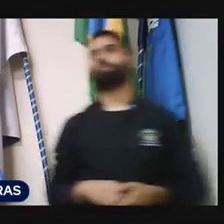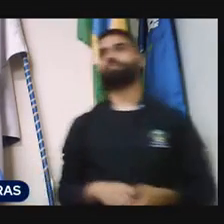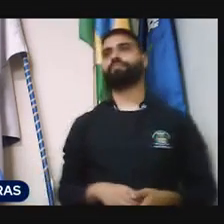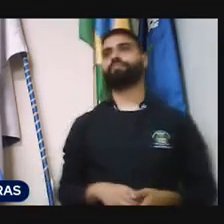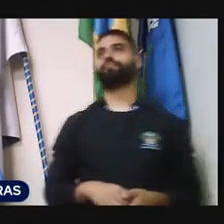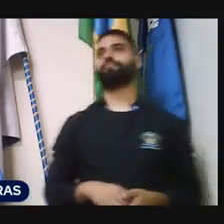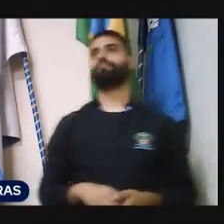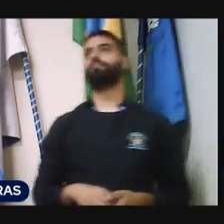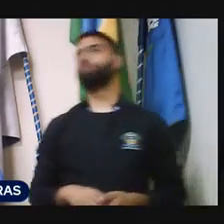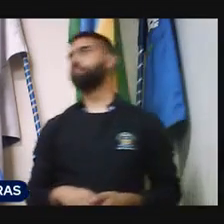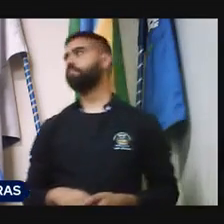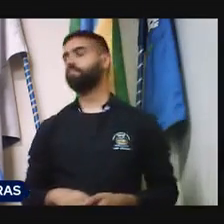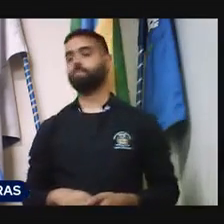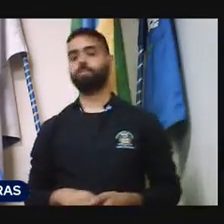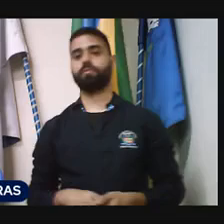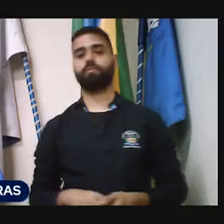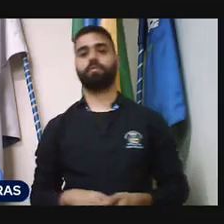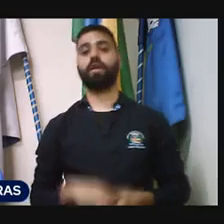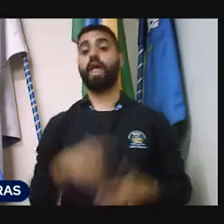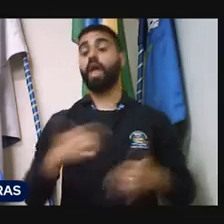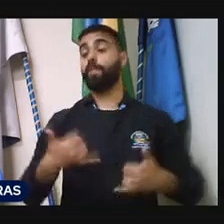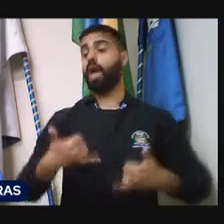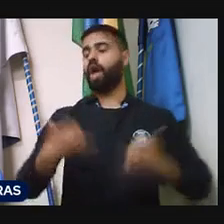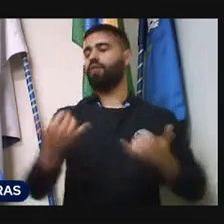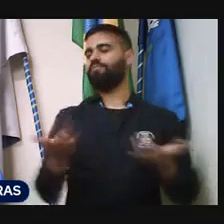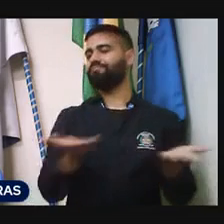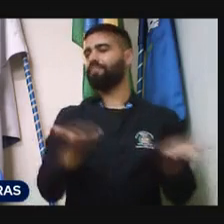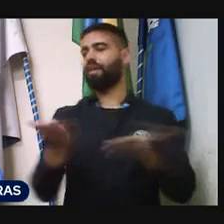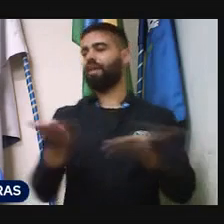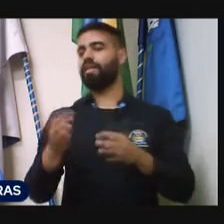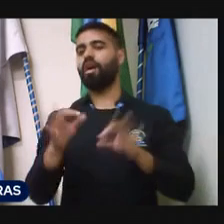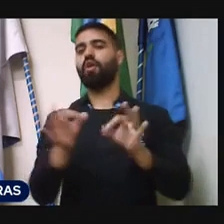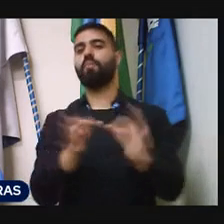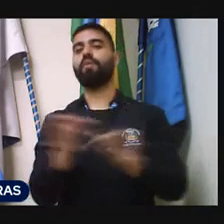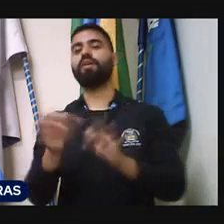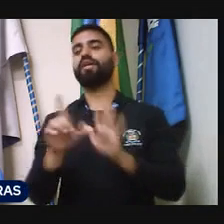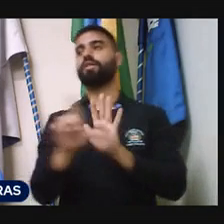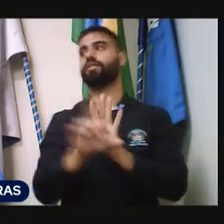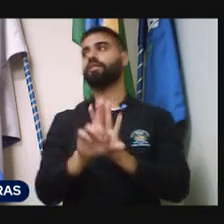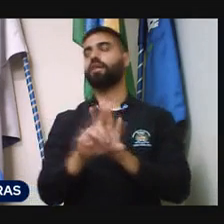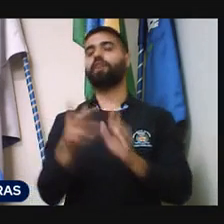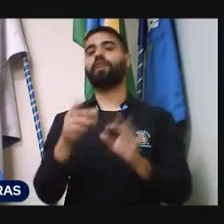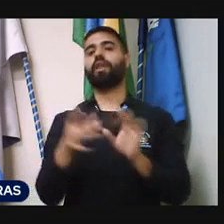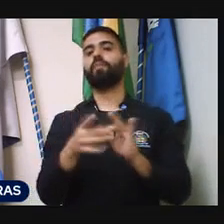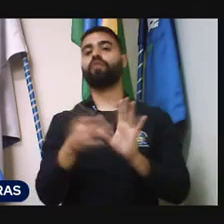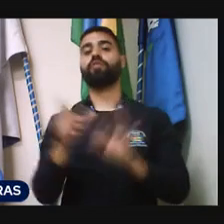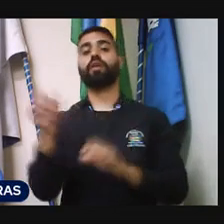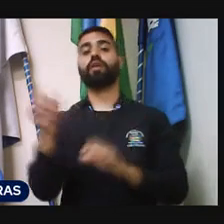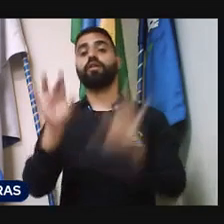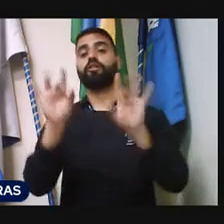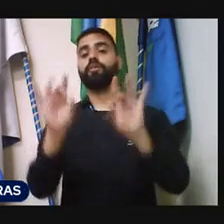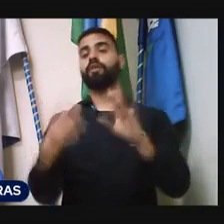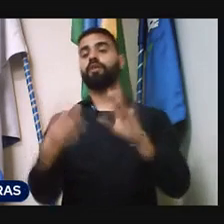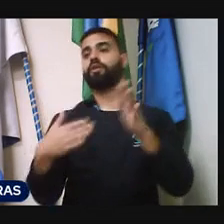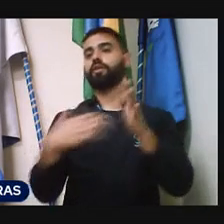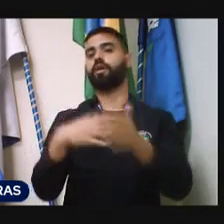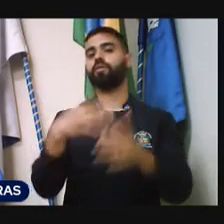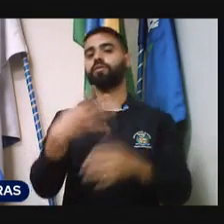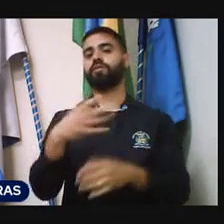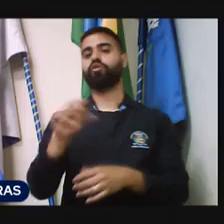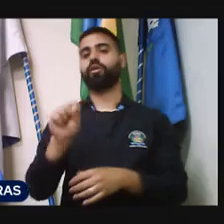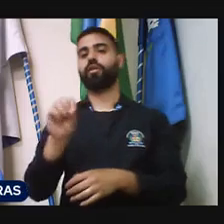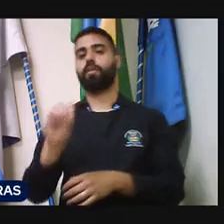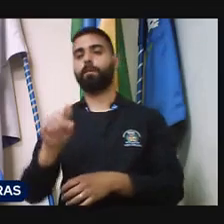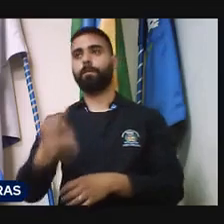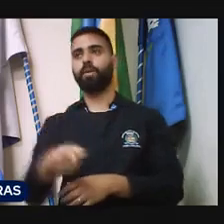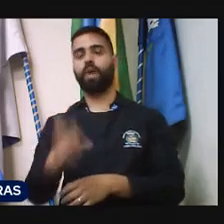temos a honra de submeter a elevada consideração de vossa excelência o projeto de lei em anexo disposta abertura de crédito especial até o valor de 400